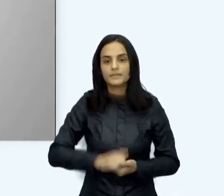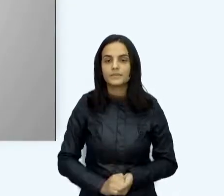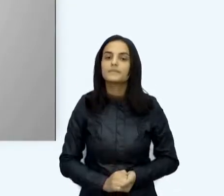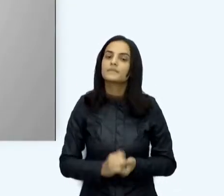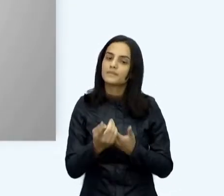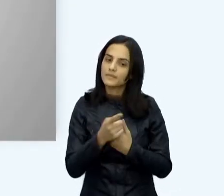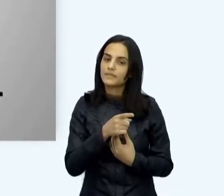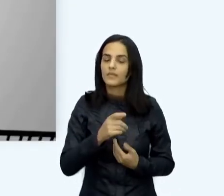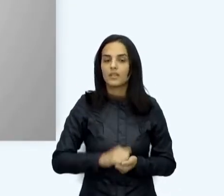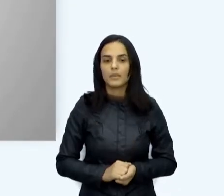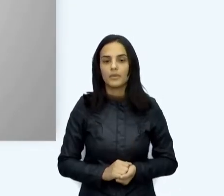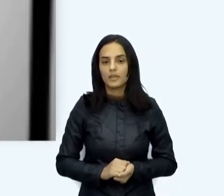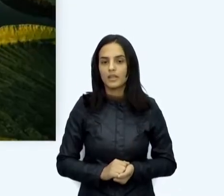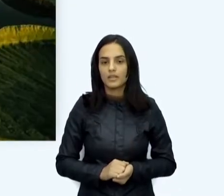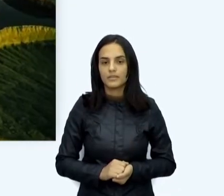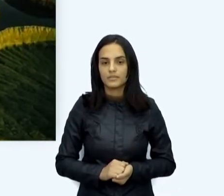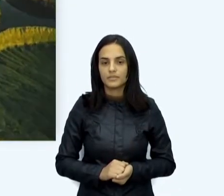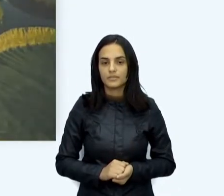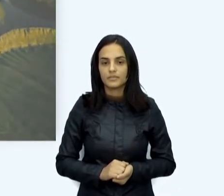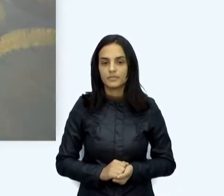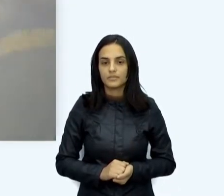Esperamos você lá!